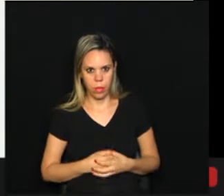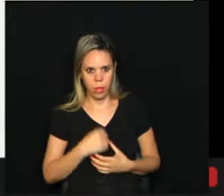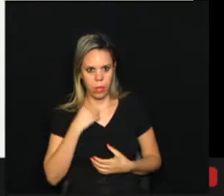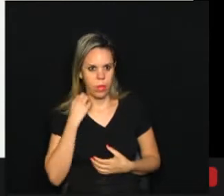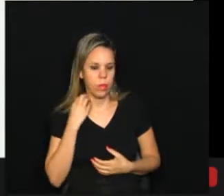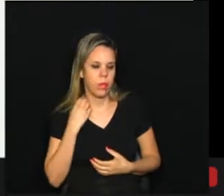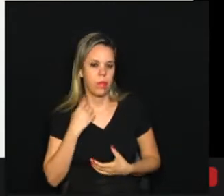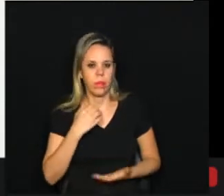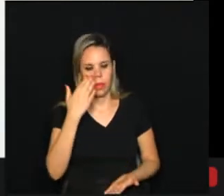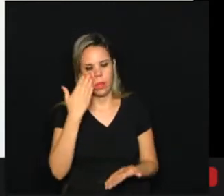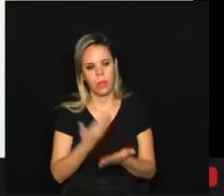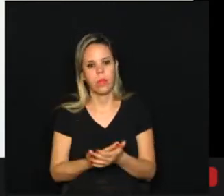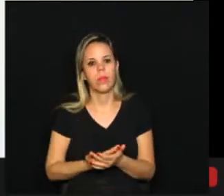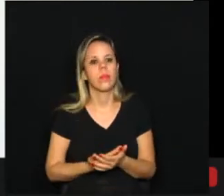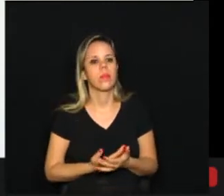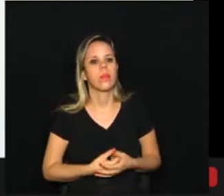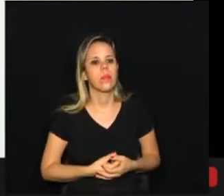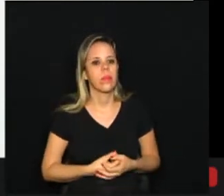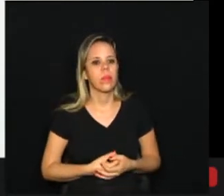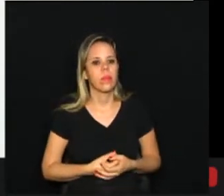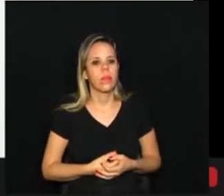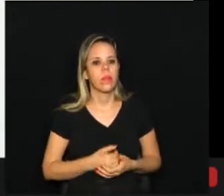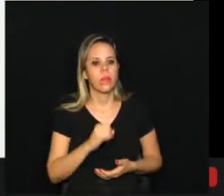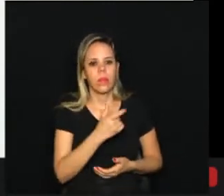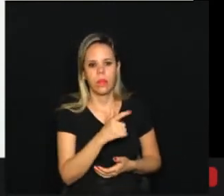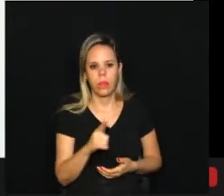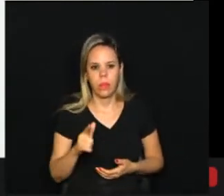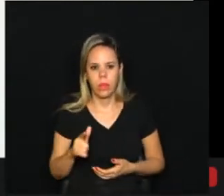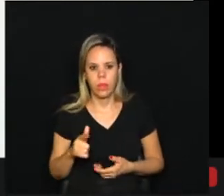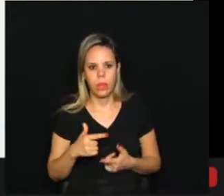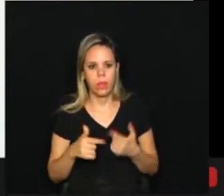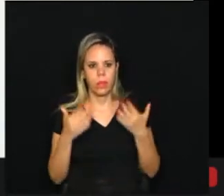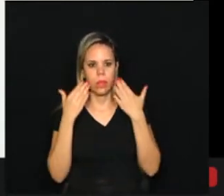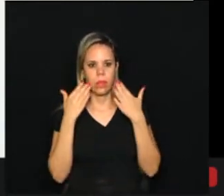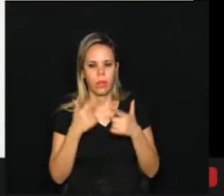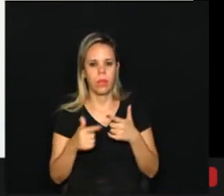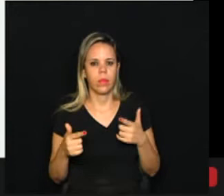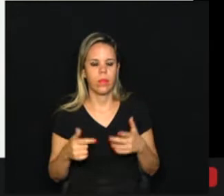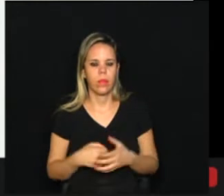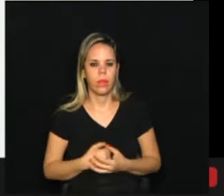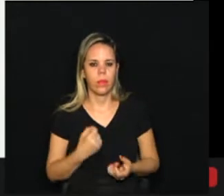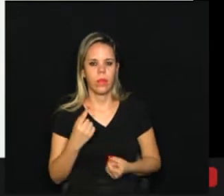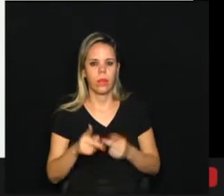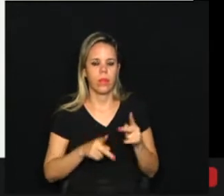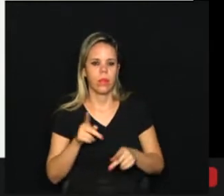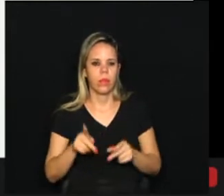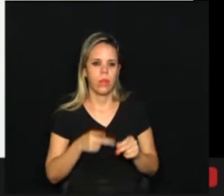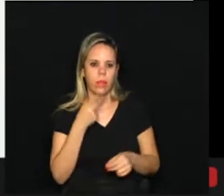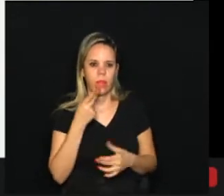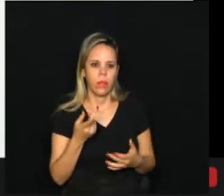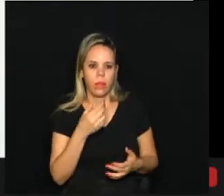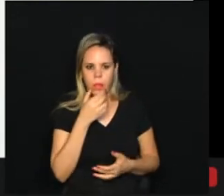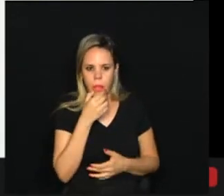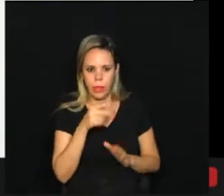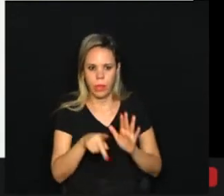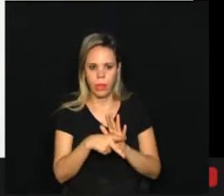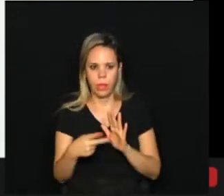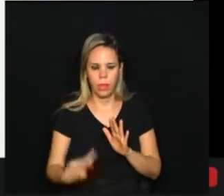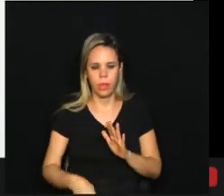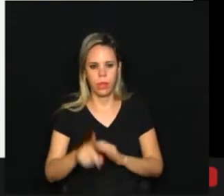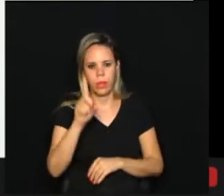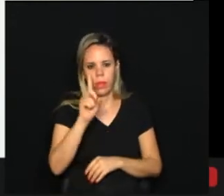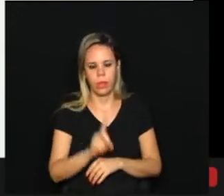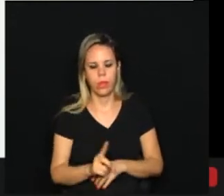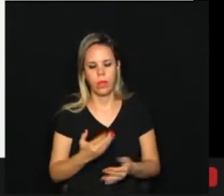Eu acredito que se não houvesse essa exposição, como algumas pessoas estão falando, inclusive a própria direção